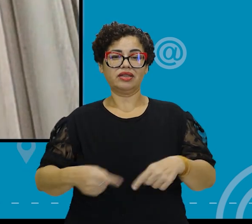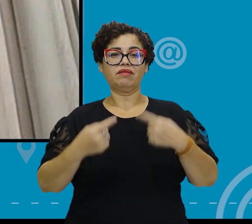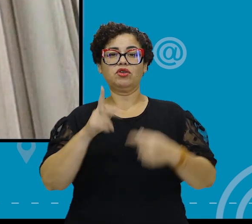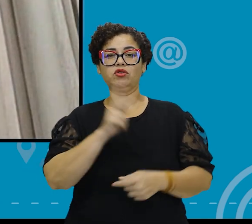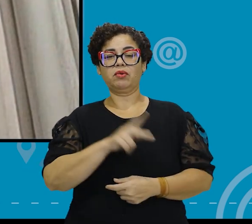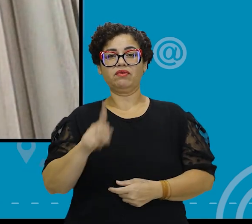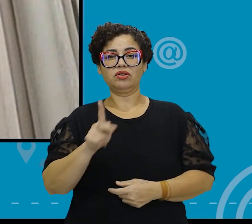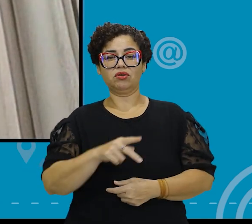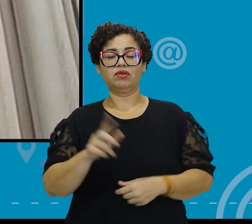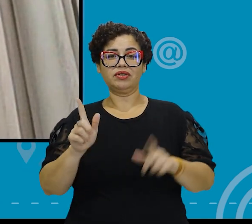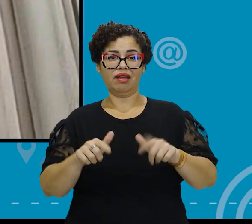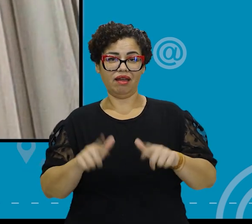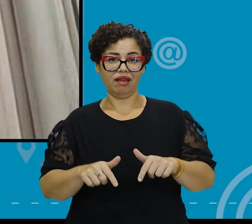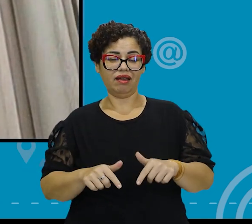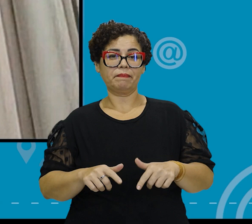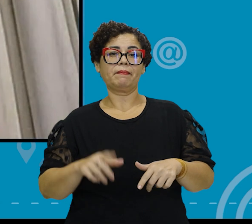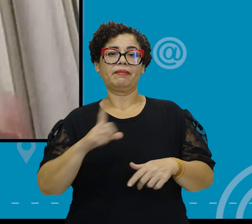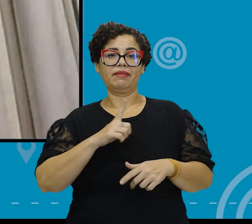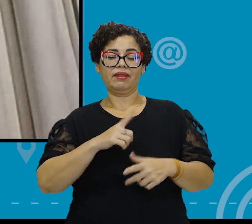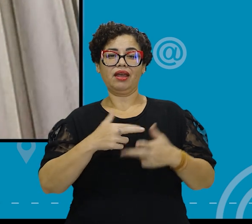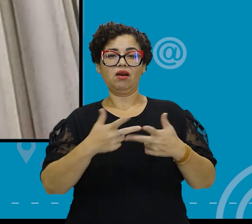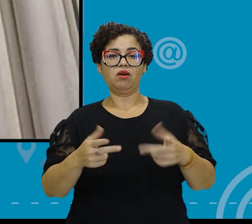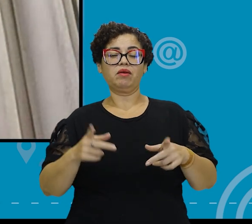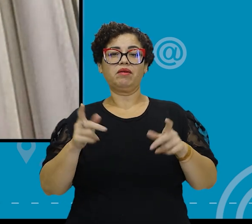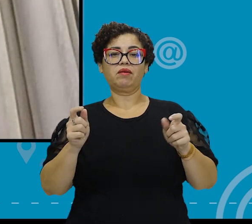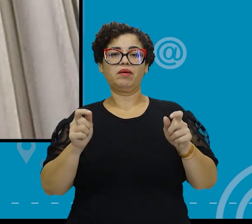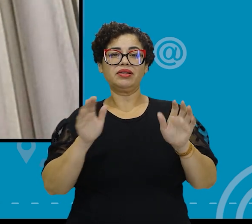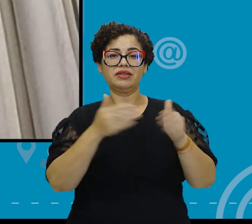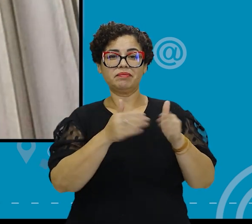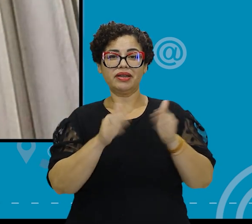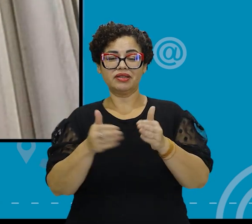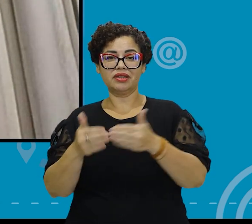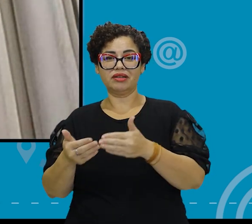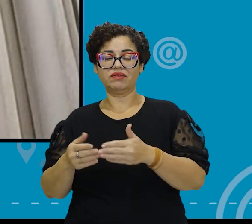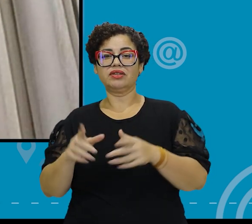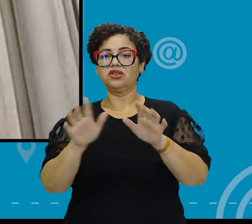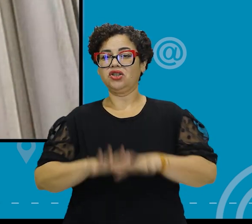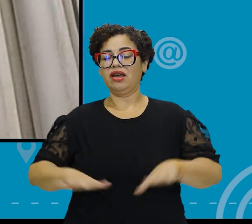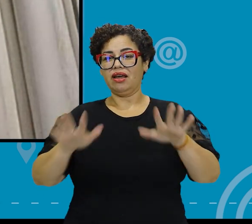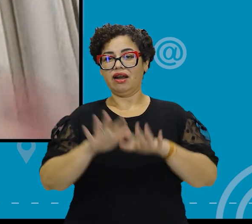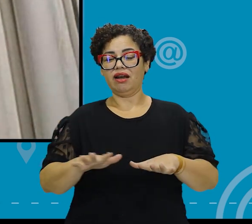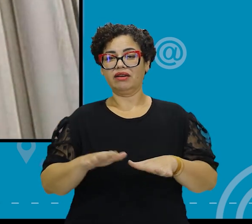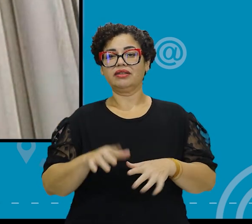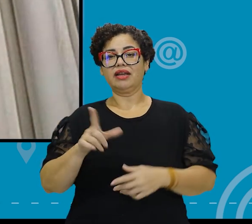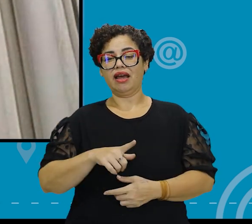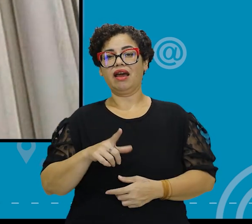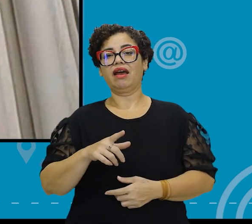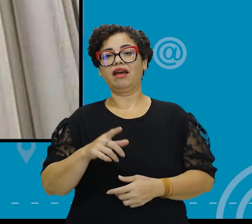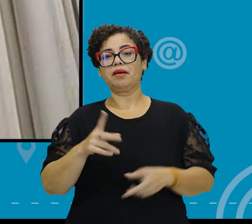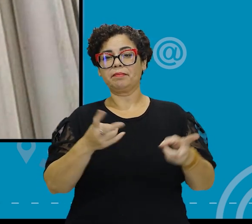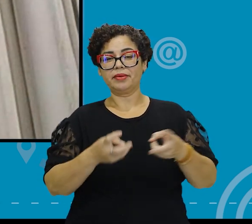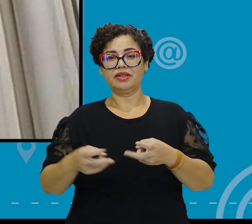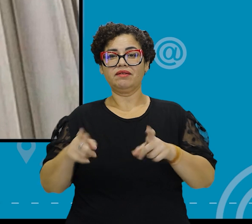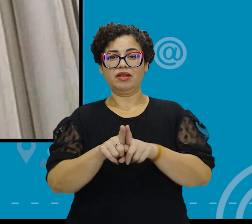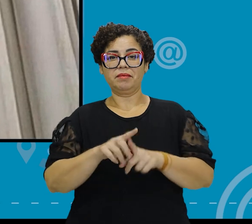os professores, né? Existem lá as competências específicas, gerais, e é previsto também,